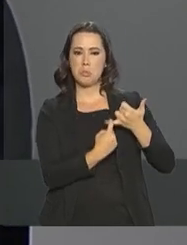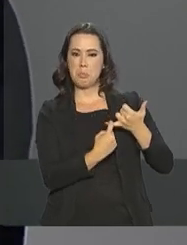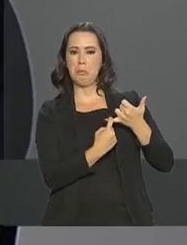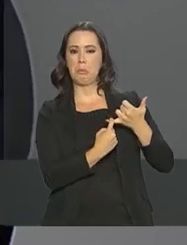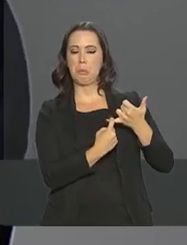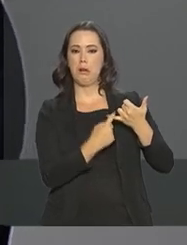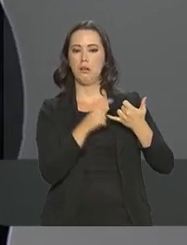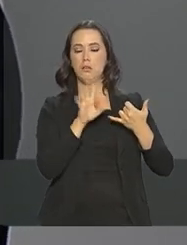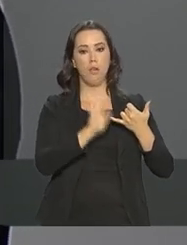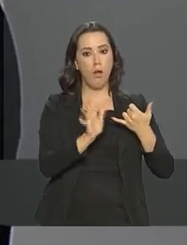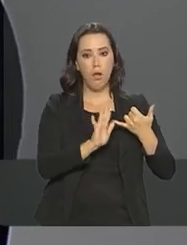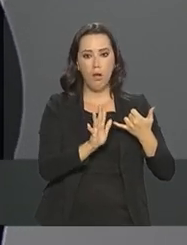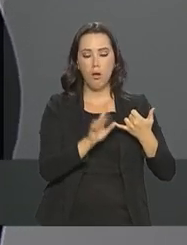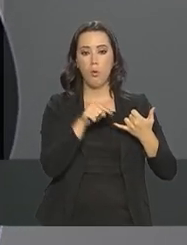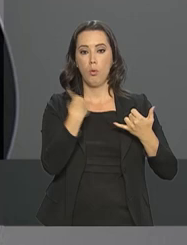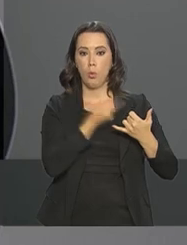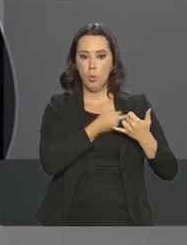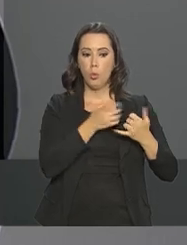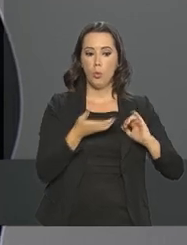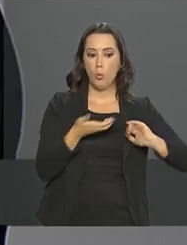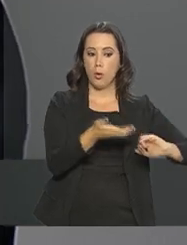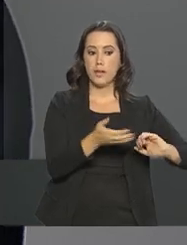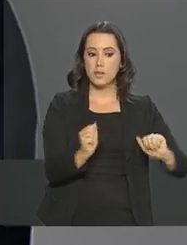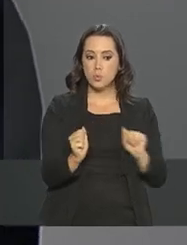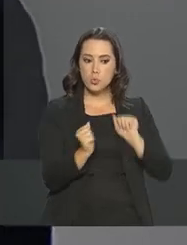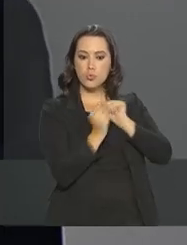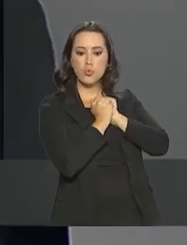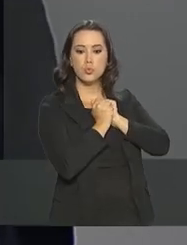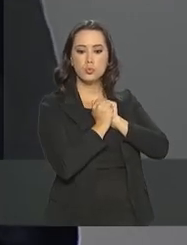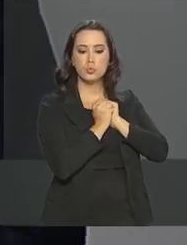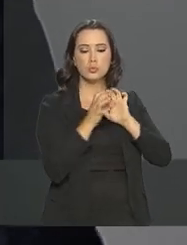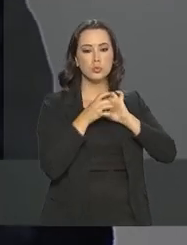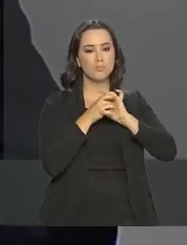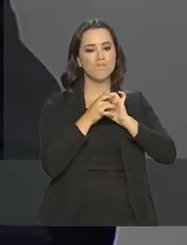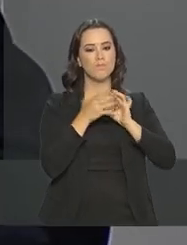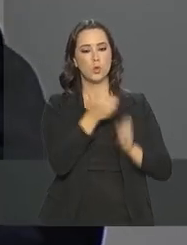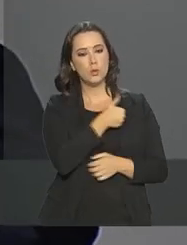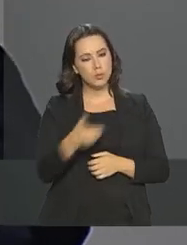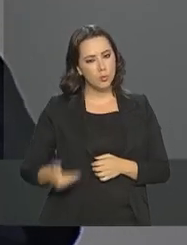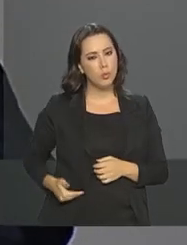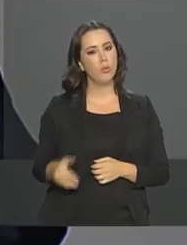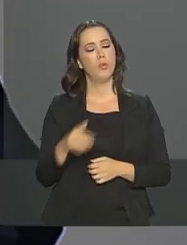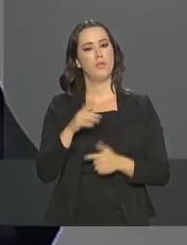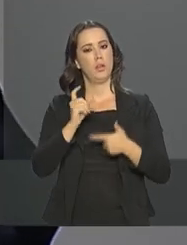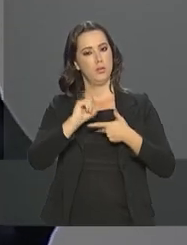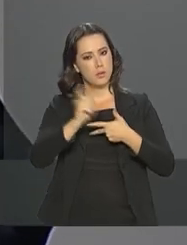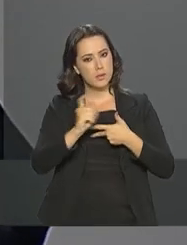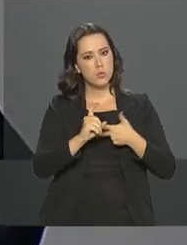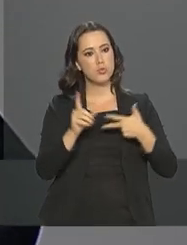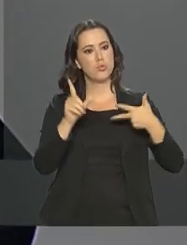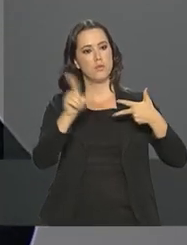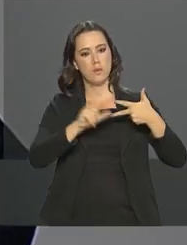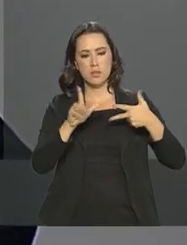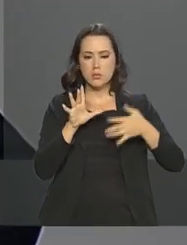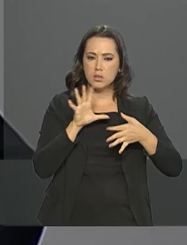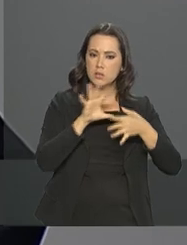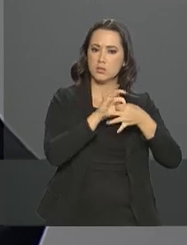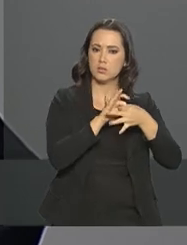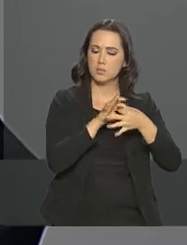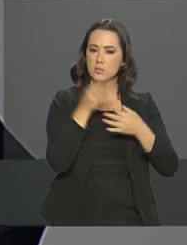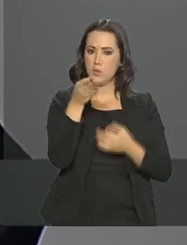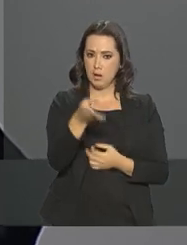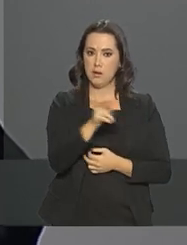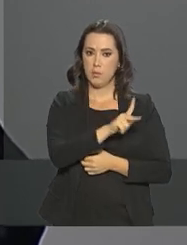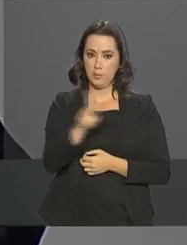foi um parceiro de governo ou seja é governar juntos elaborou nisso presidente do congresso nacional está aí